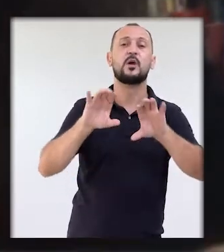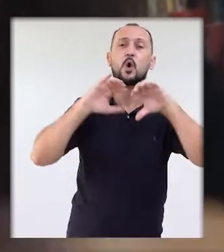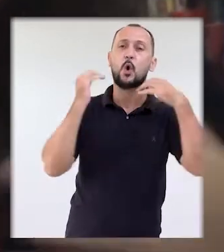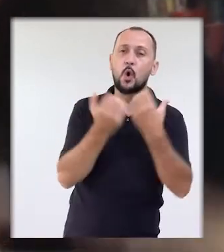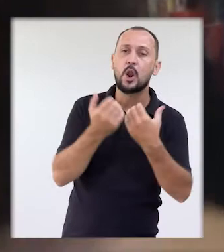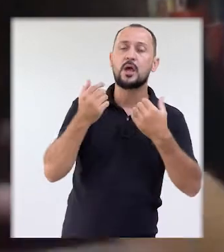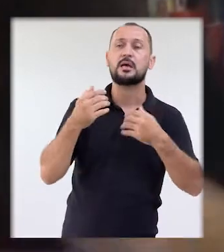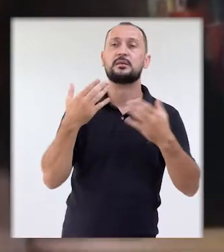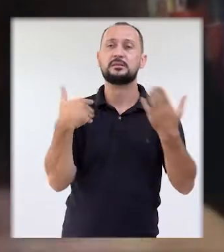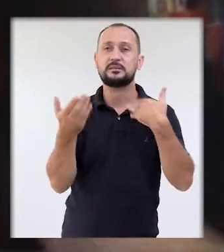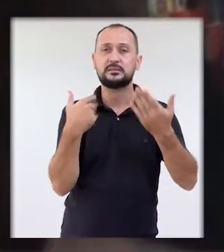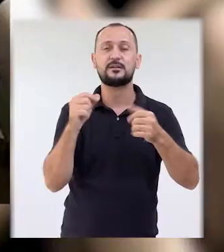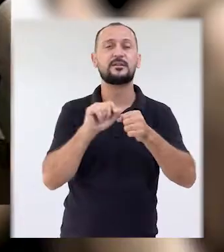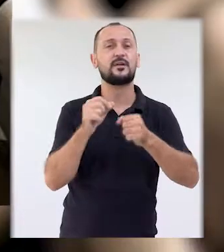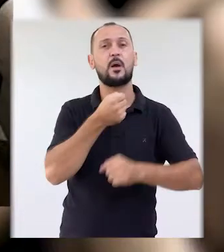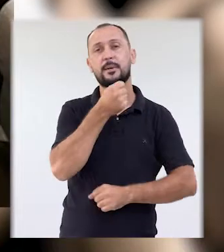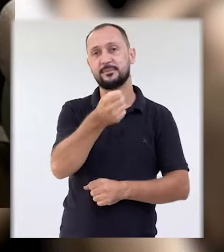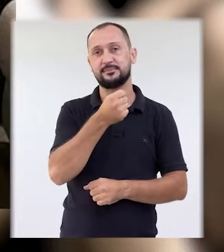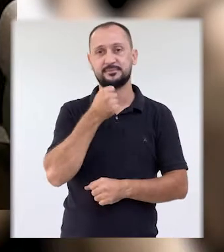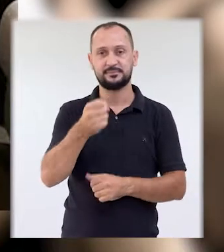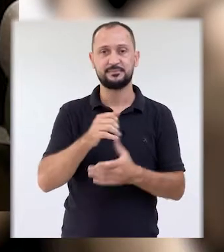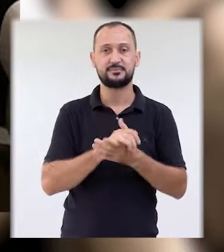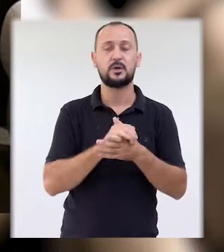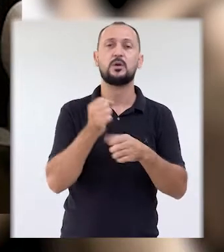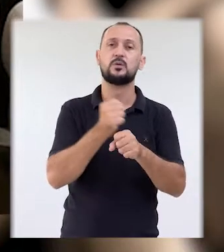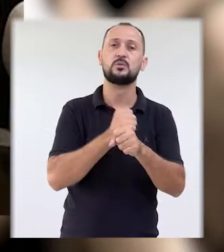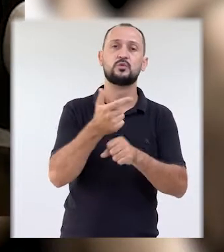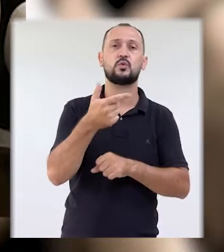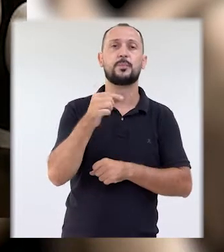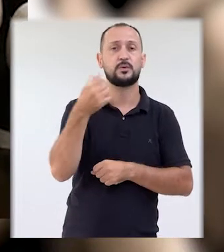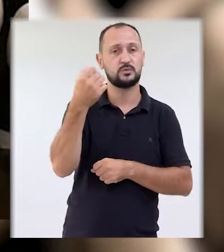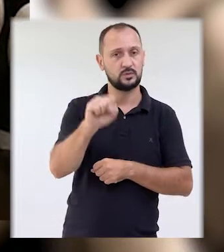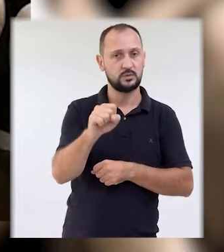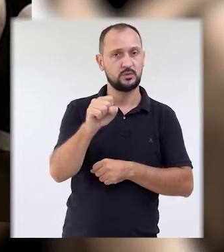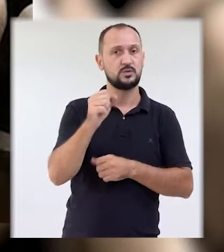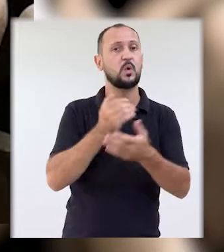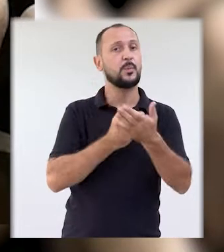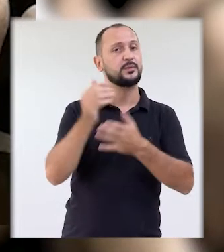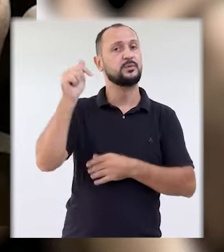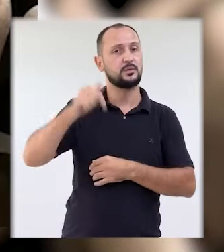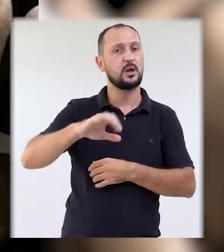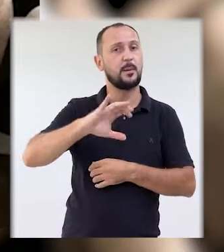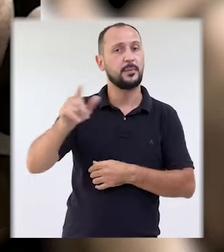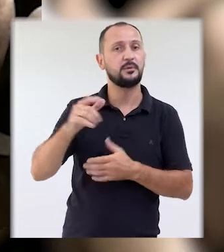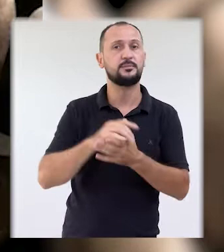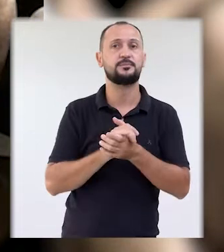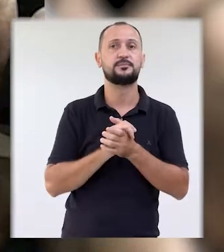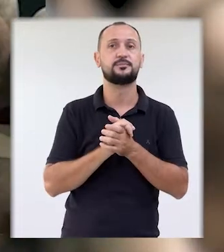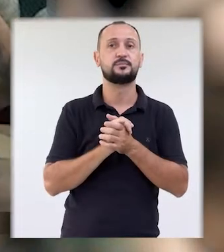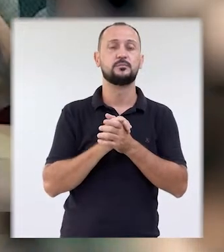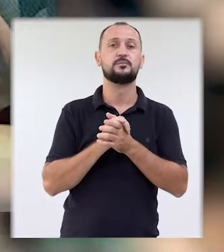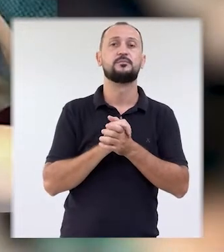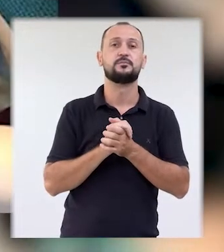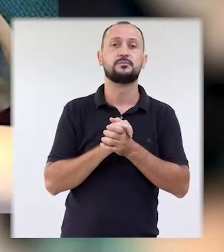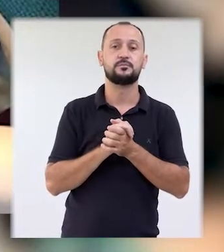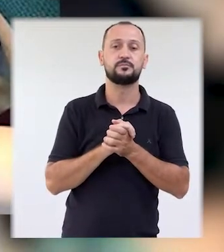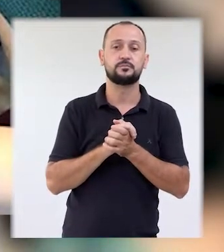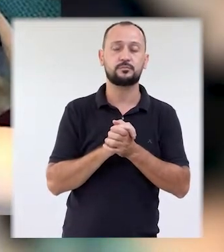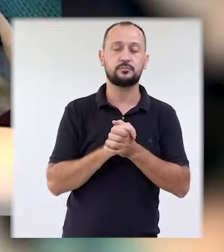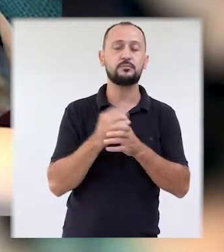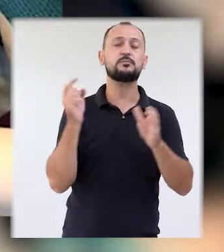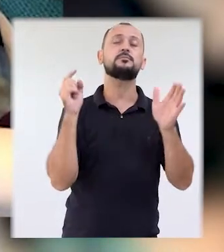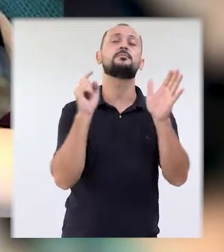teve conversas e tal, algumas entrevistas, e aí em 2018 a gente começou aqui em Campo Grande, em julho de